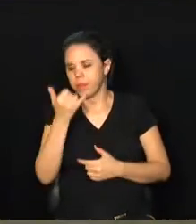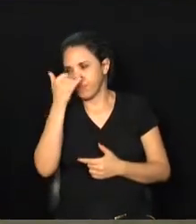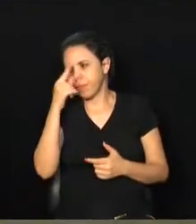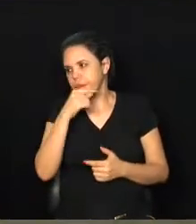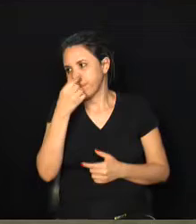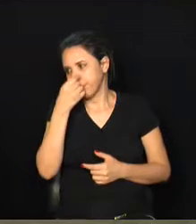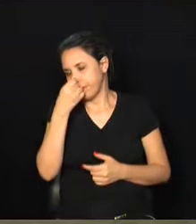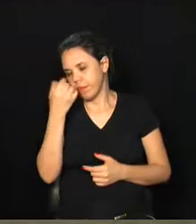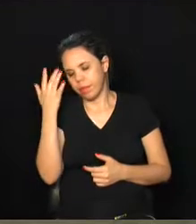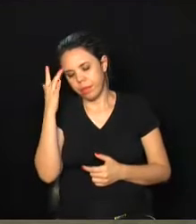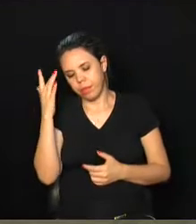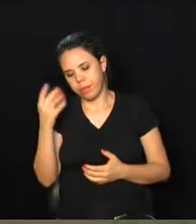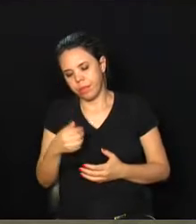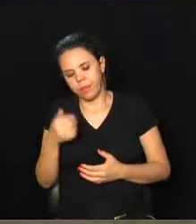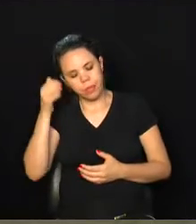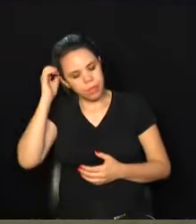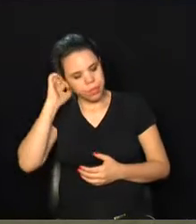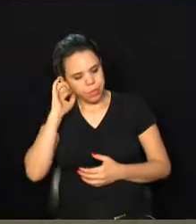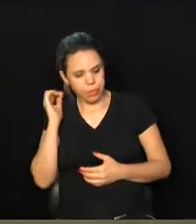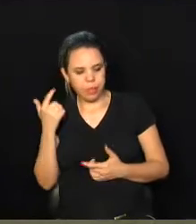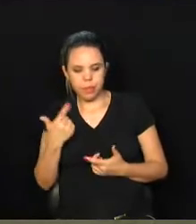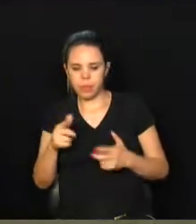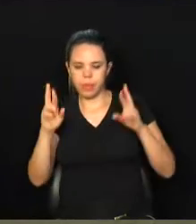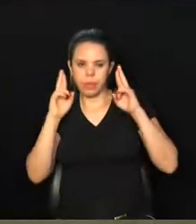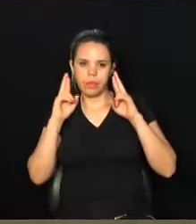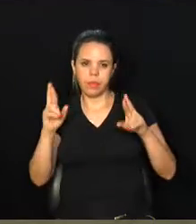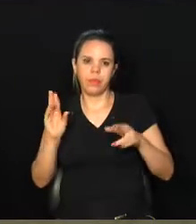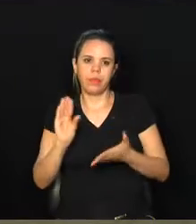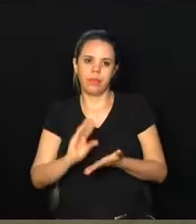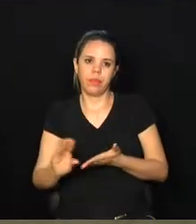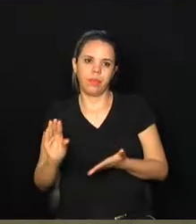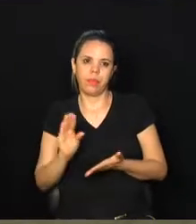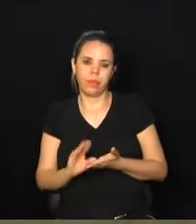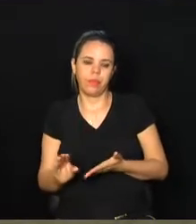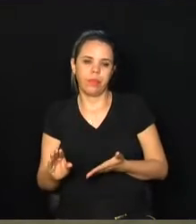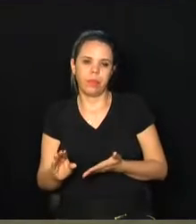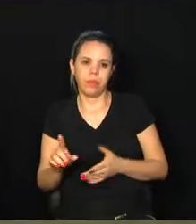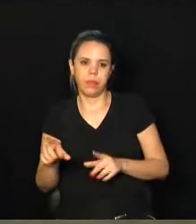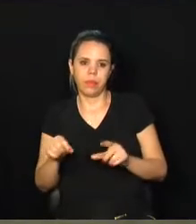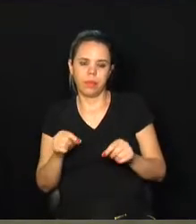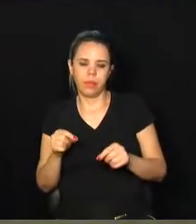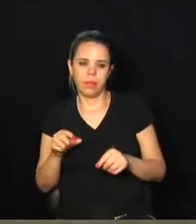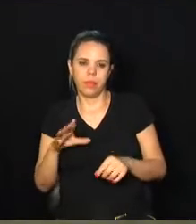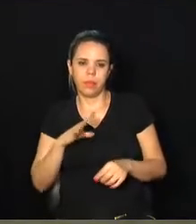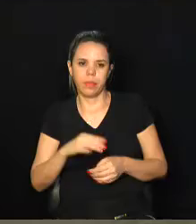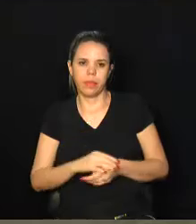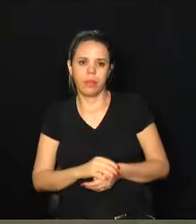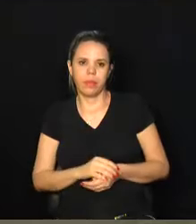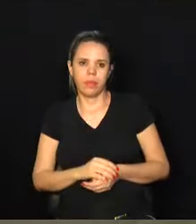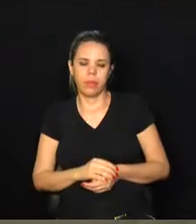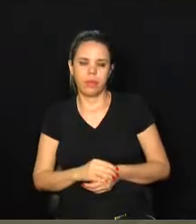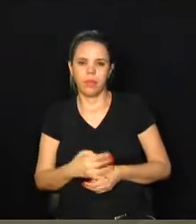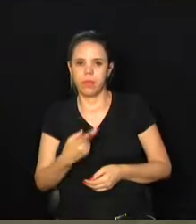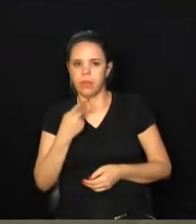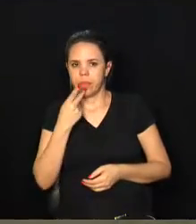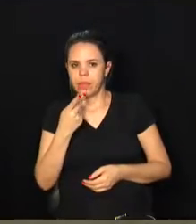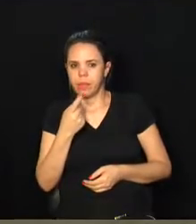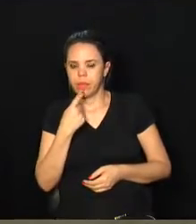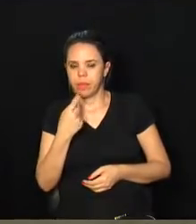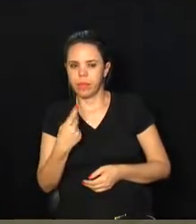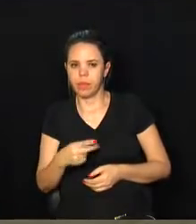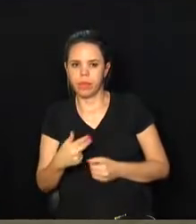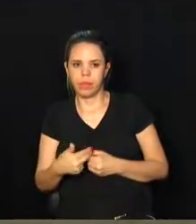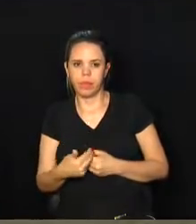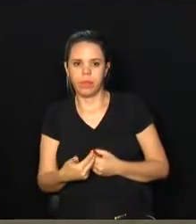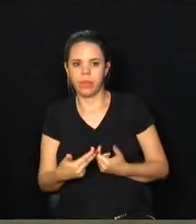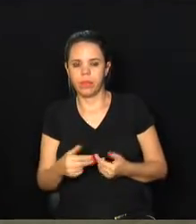acho. É um desrespeito aos investidores que escolhem a cidade, tal, enche a boca, Campinas,